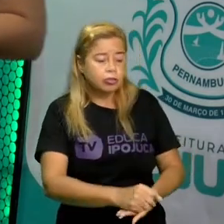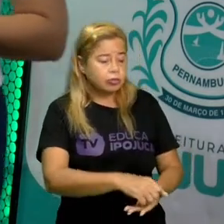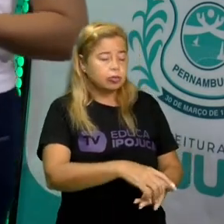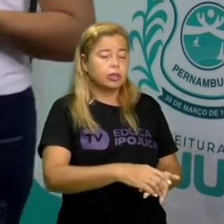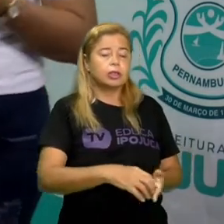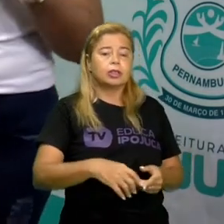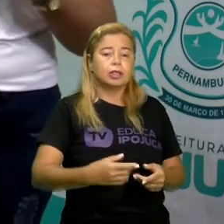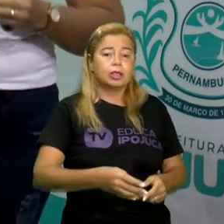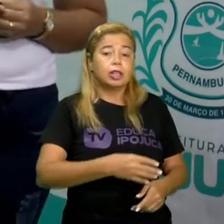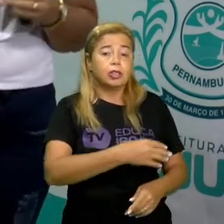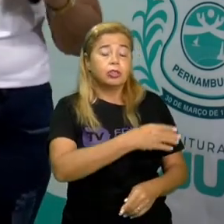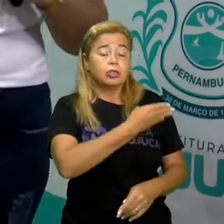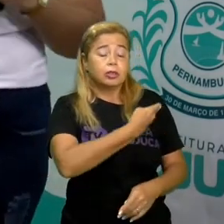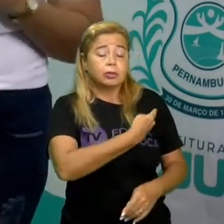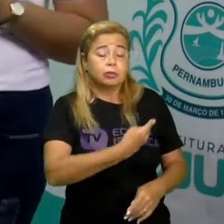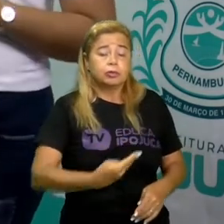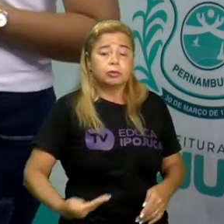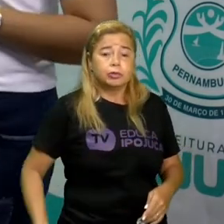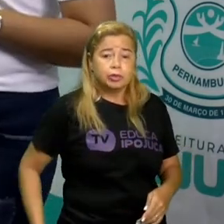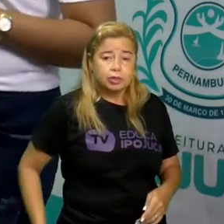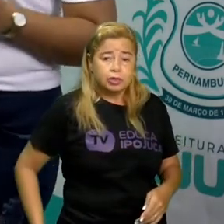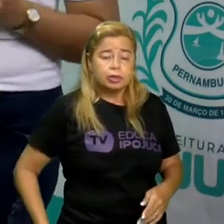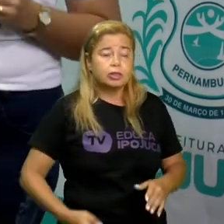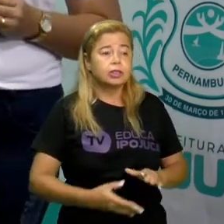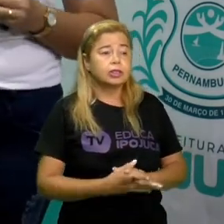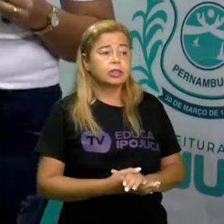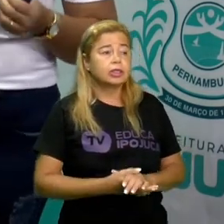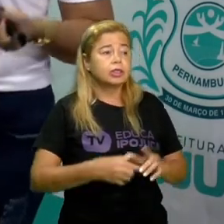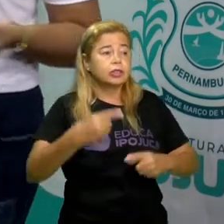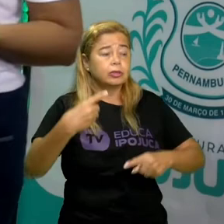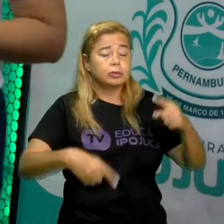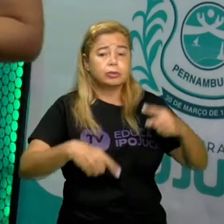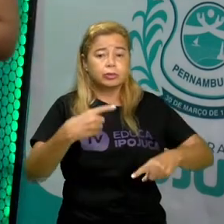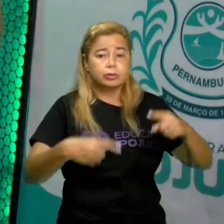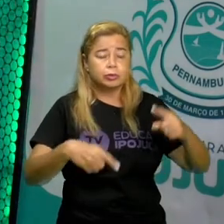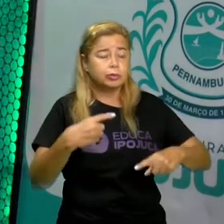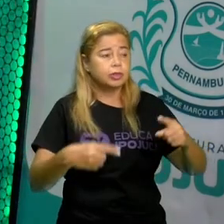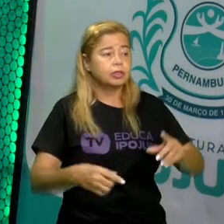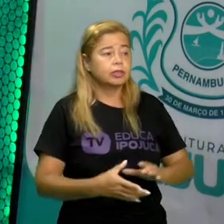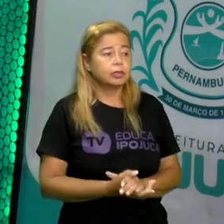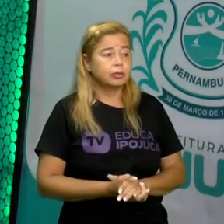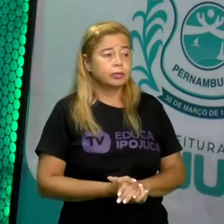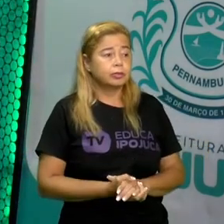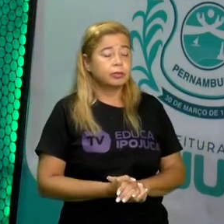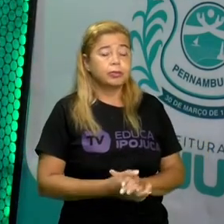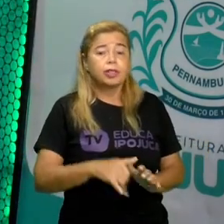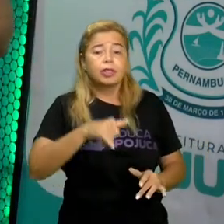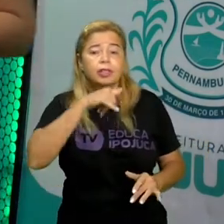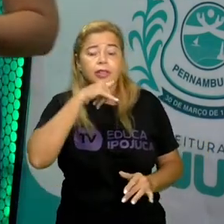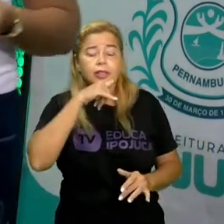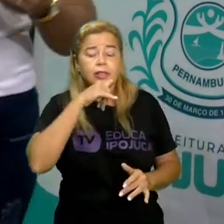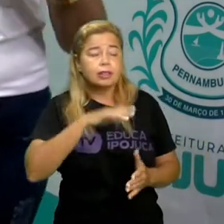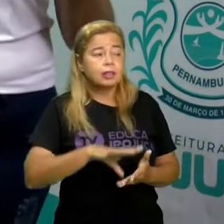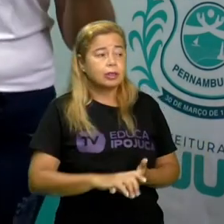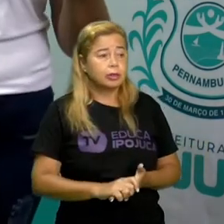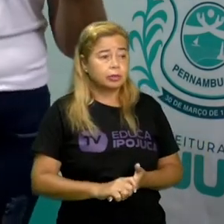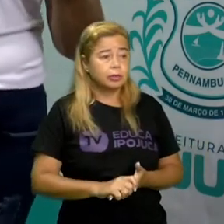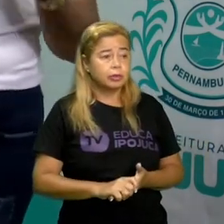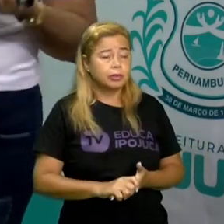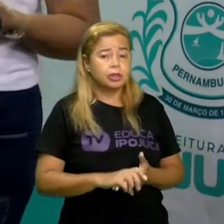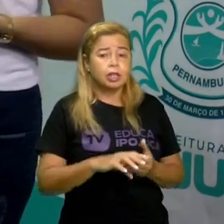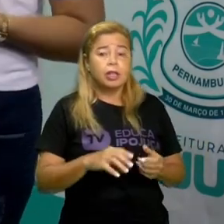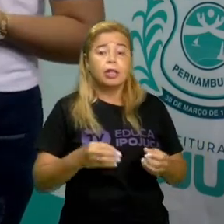atender necessidades sociais e econômicas daquele lugar. Por exemplo, também, ó, a gente pode também analisar o